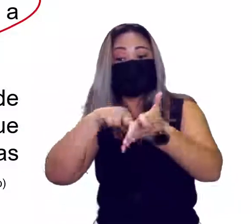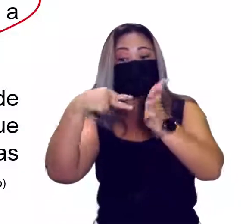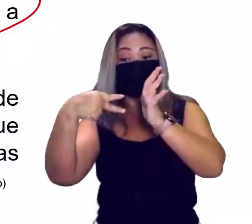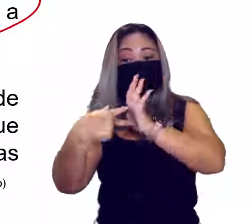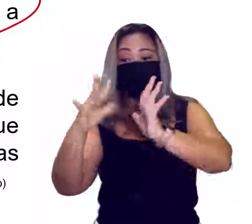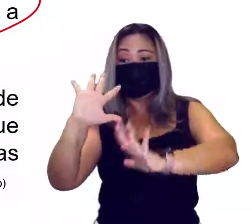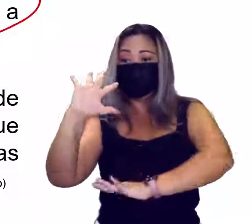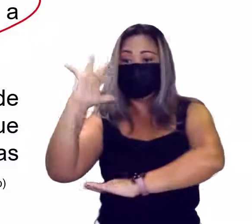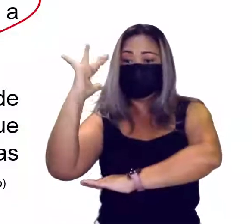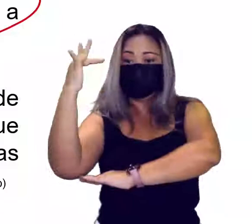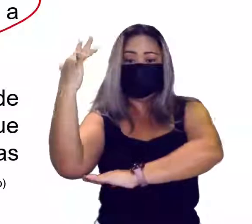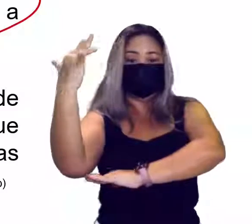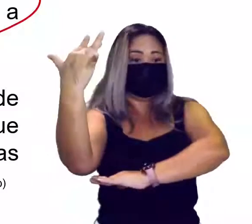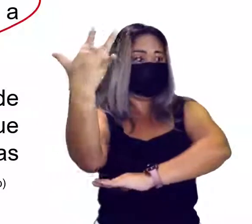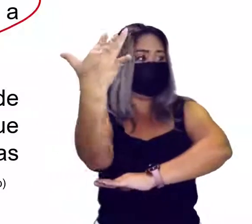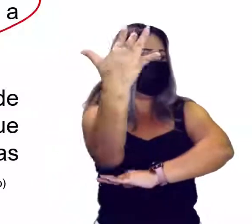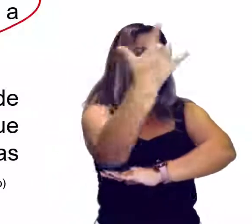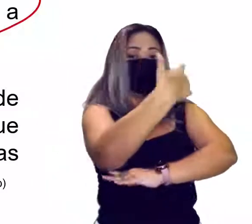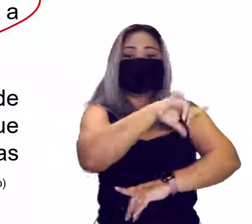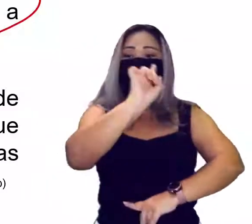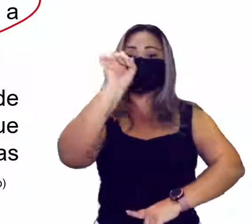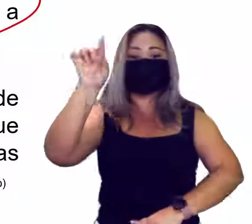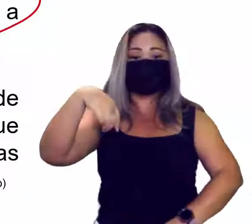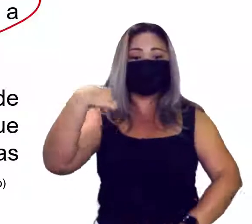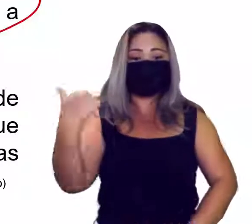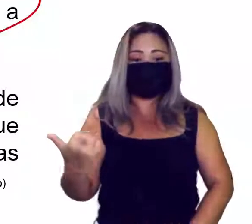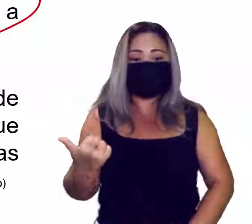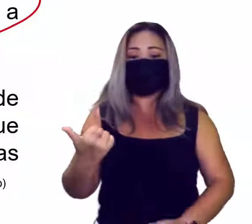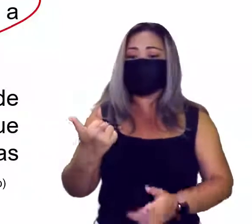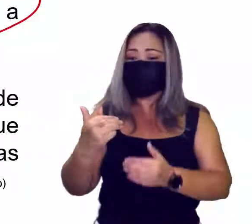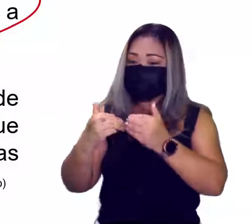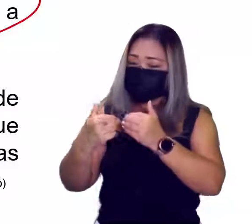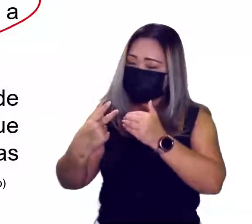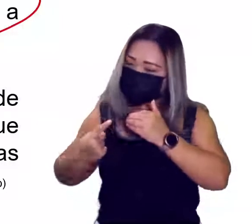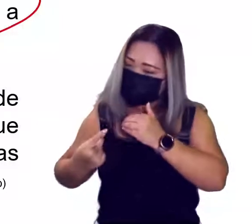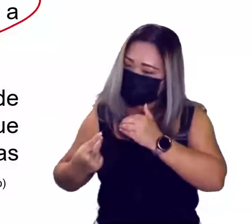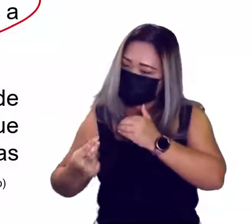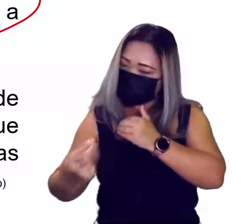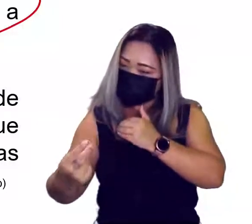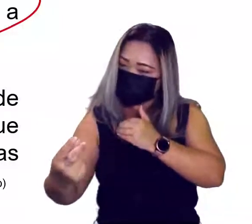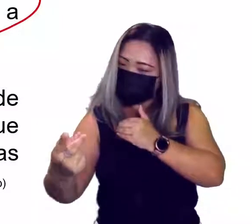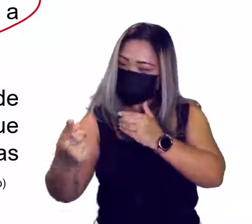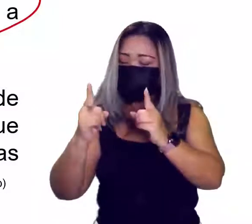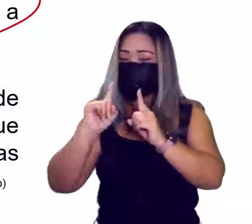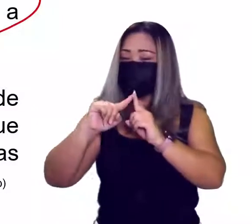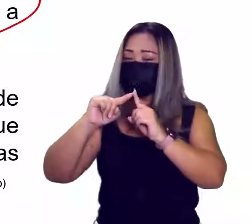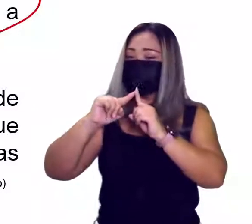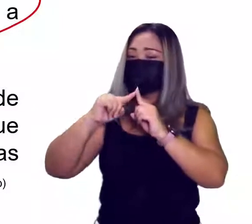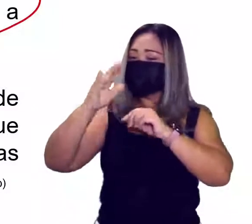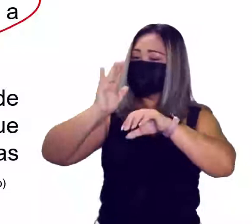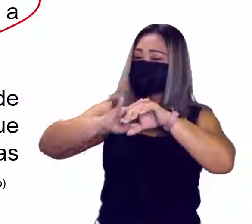Natureza. E ao princípio eterno, ao dado que permite explicar a transformação das